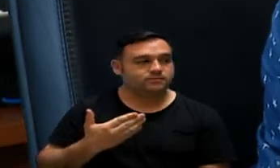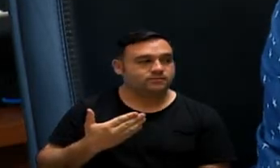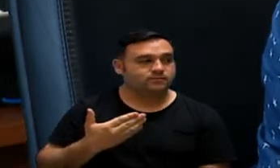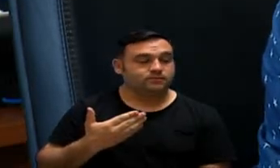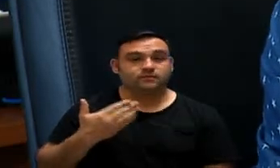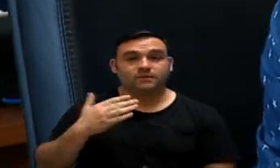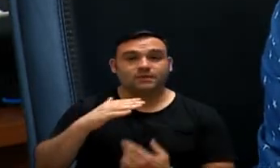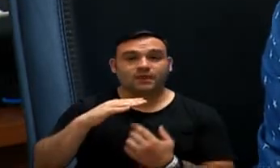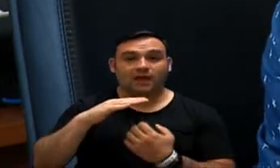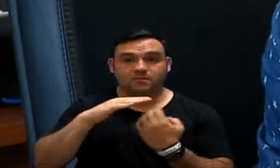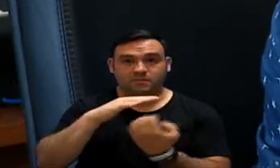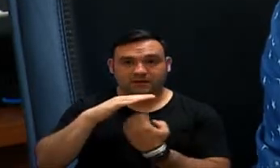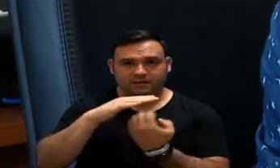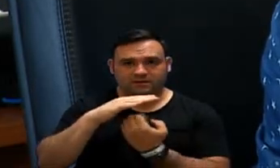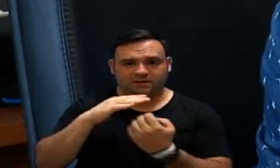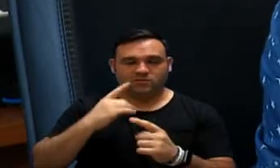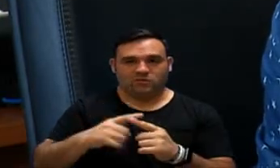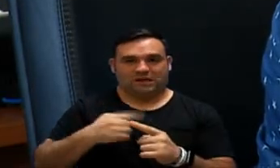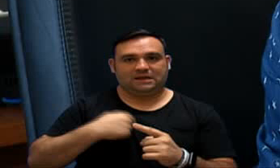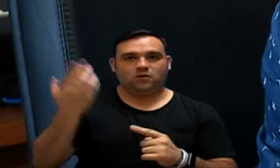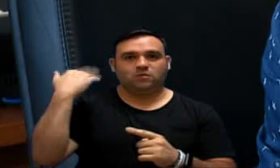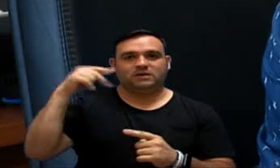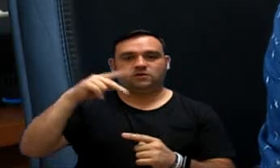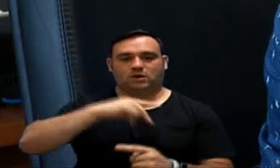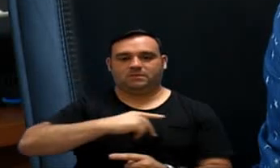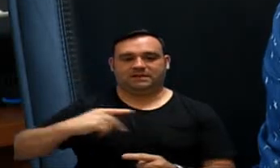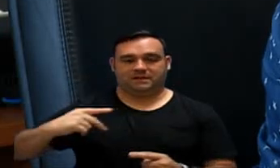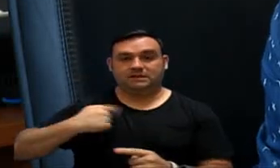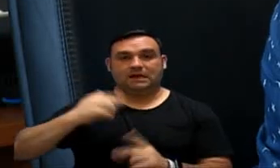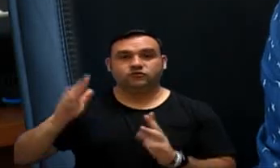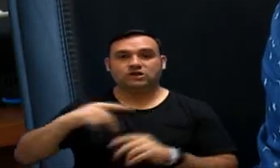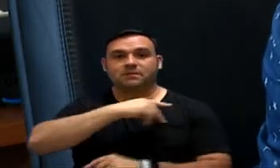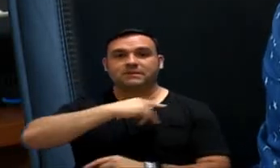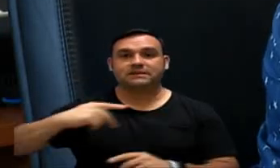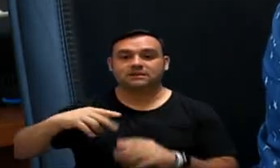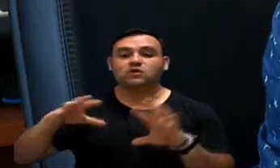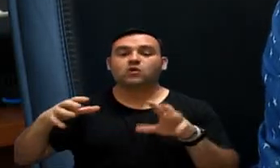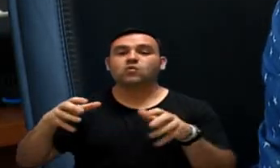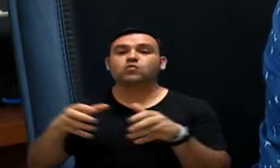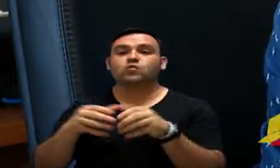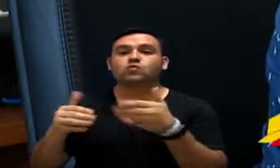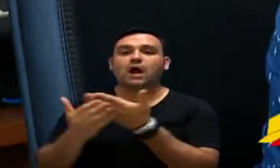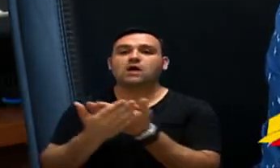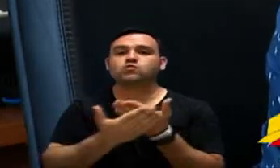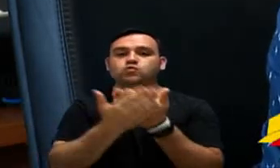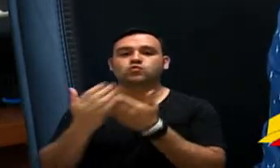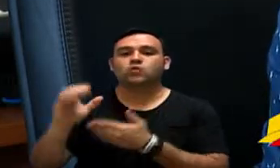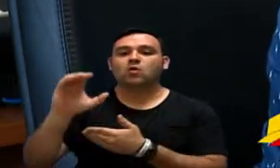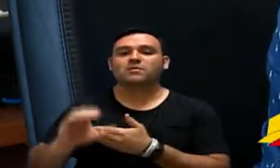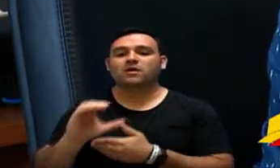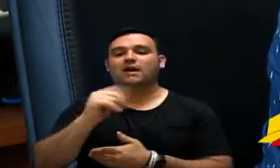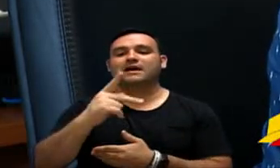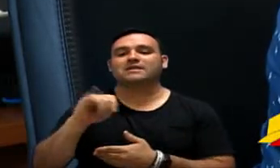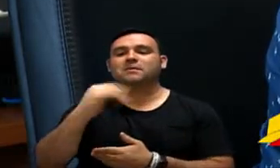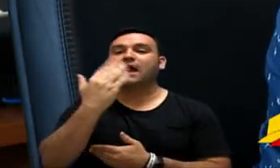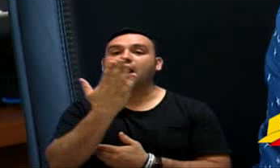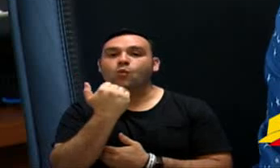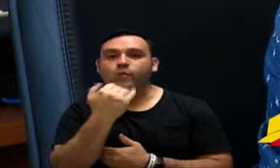as empresas... Porque eu fui presidenta, queria colocar para o senhor, que eu fui presidenta da comissão da CPI da